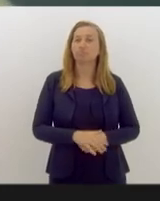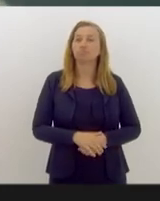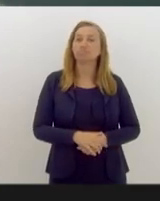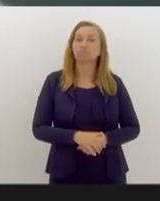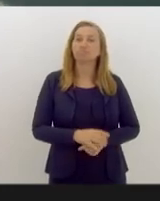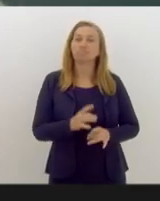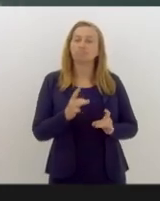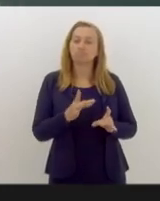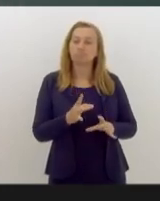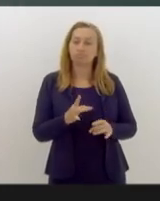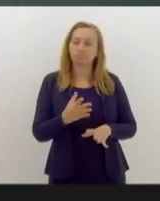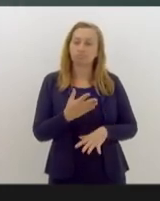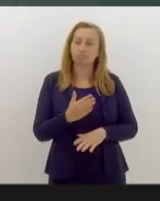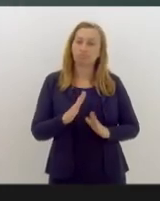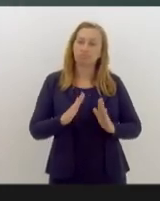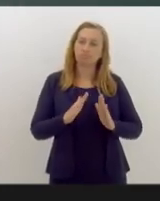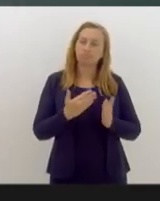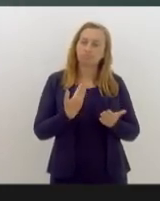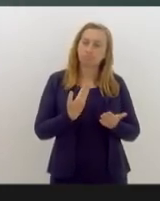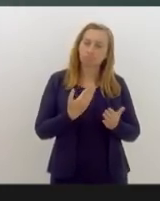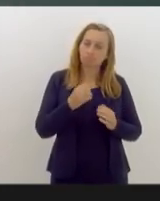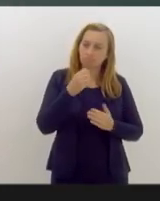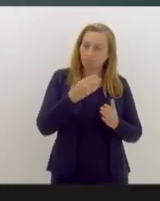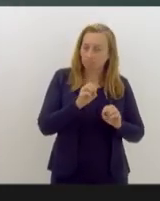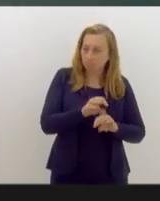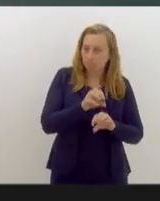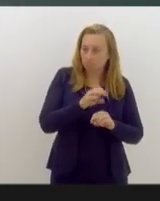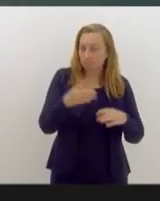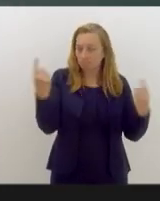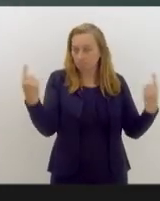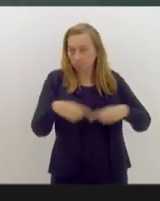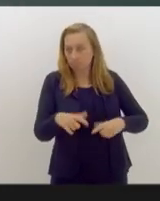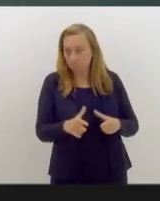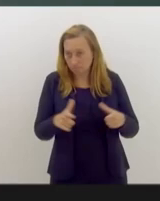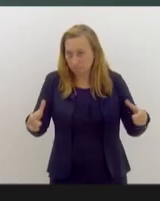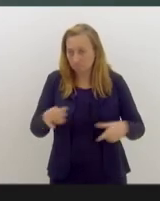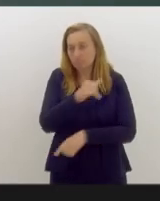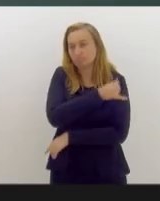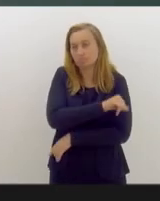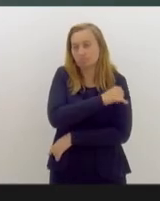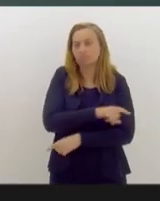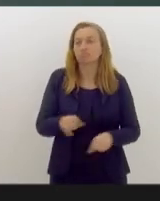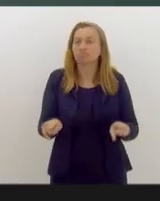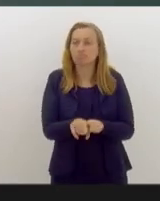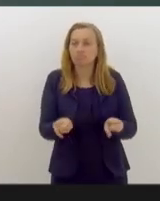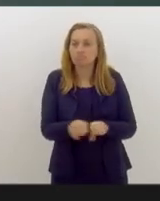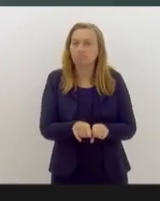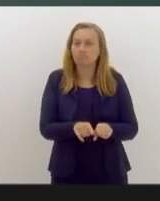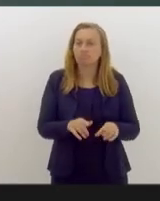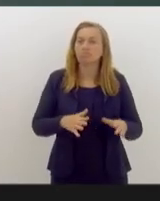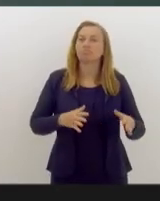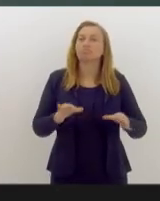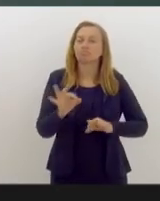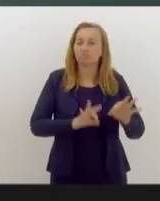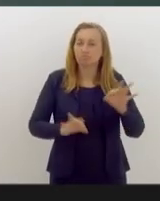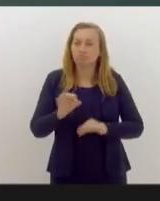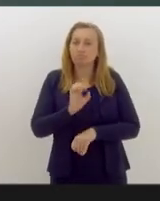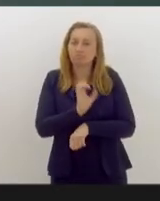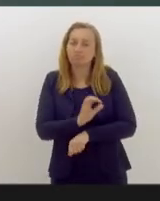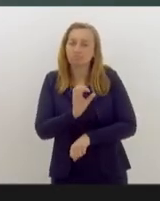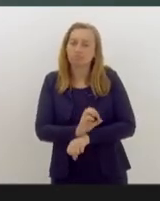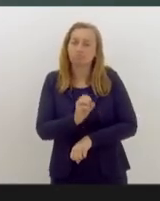não querem revogar, e que, portanto, nós temos grandes desafios ali no Rio de Janeiro também, dentro do Plano Estadual de Educação,